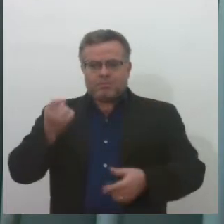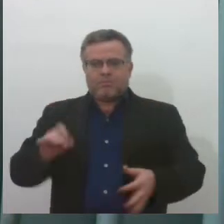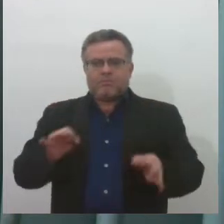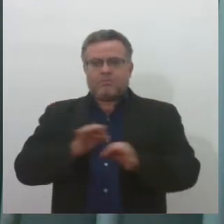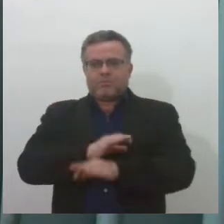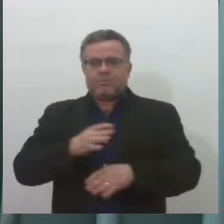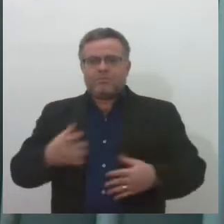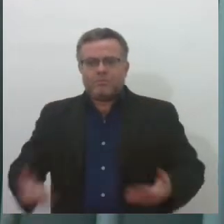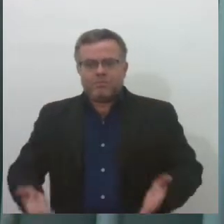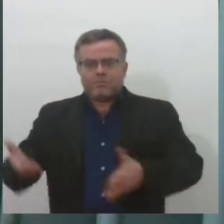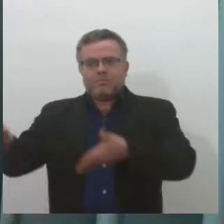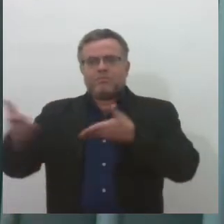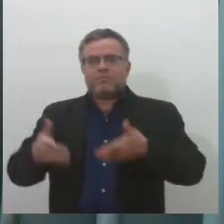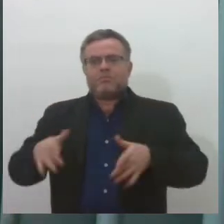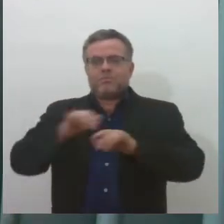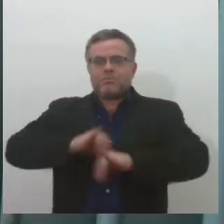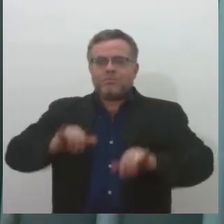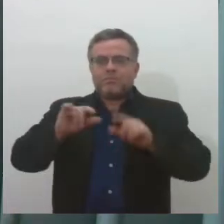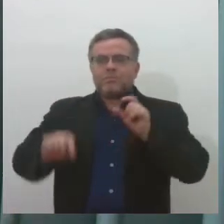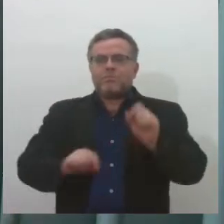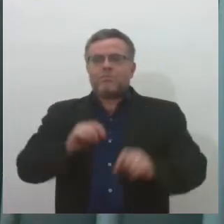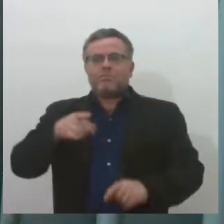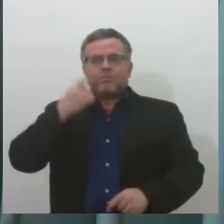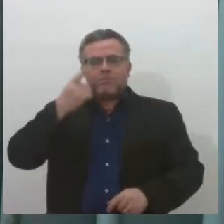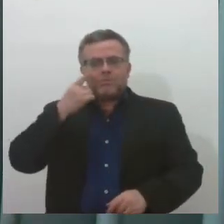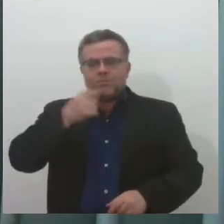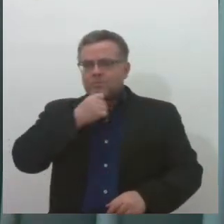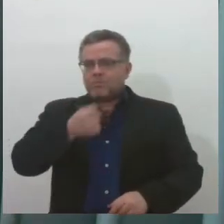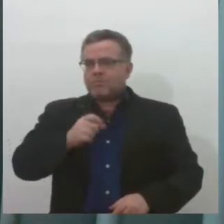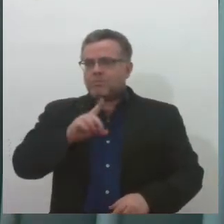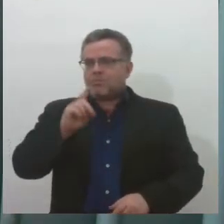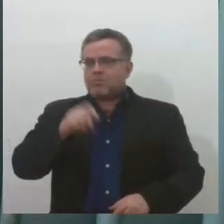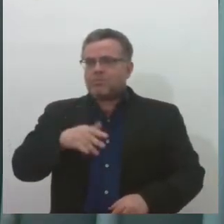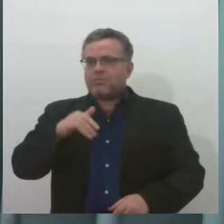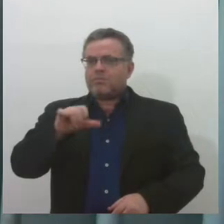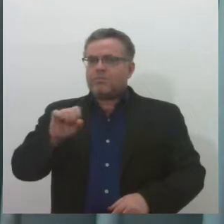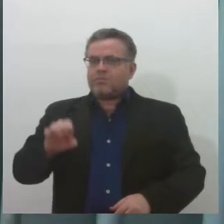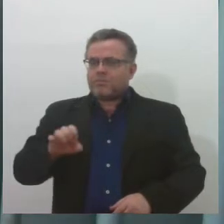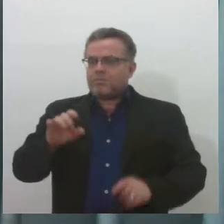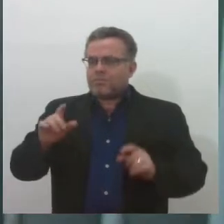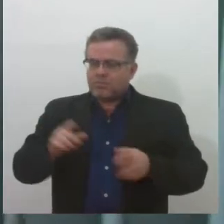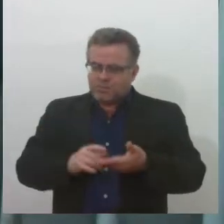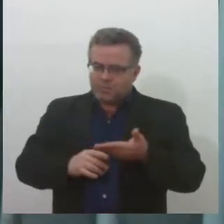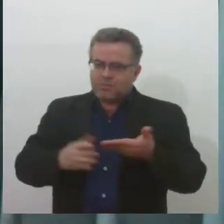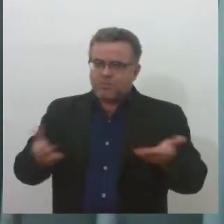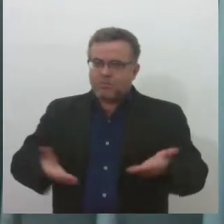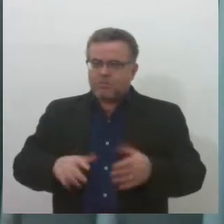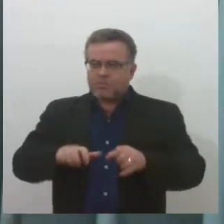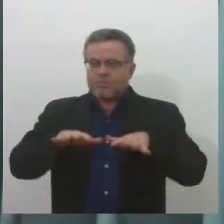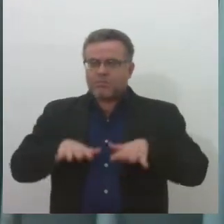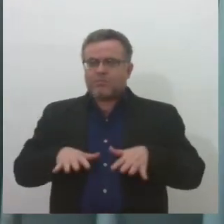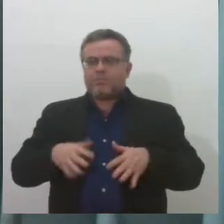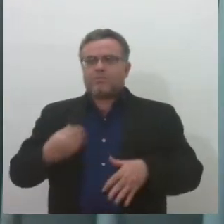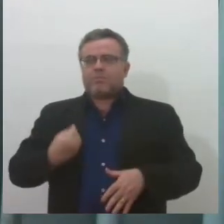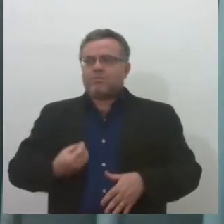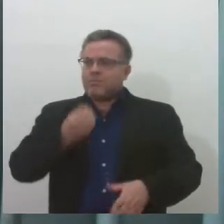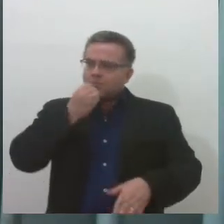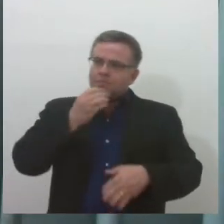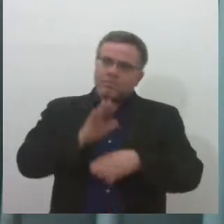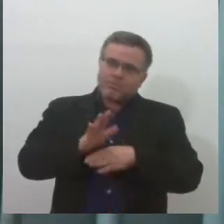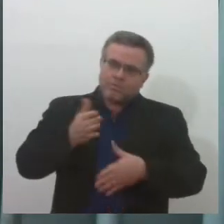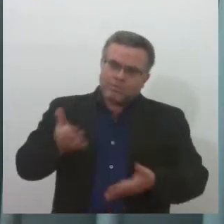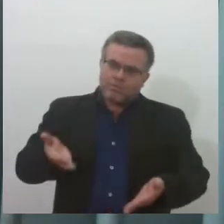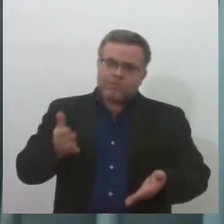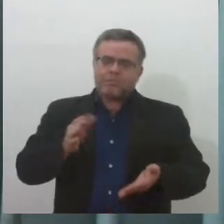Sergipe e quem traz as informações é a jornalista Denise Gomes ao vivo do plenário Pedro Barreto de Andrade Boa tarde